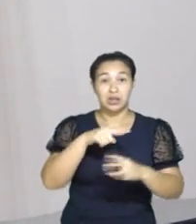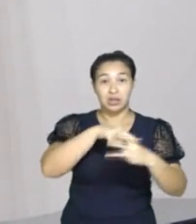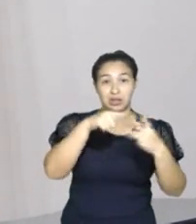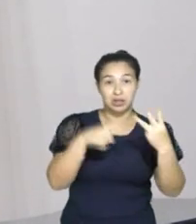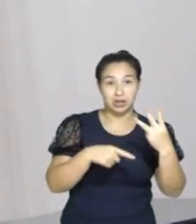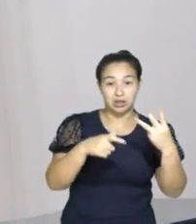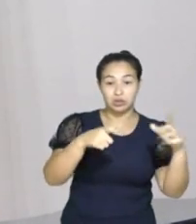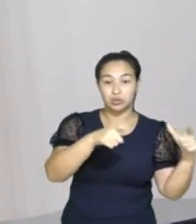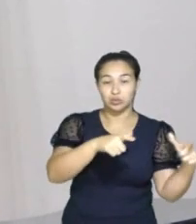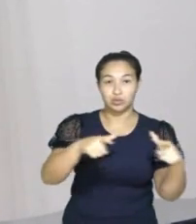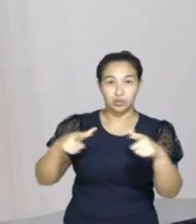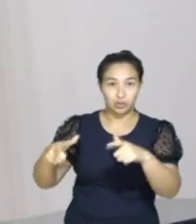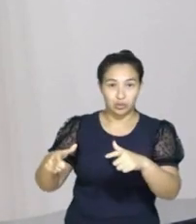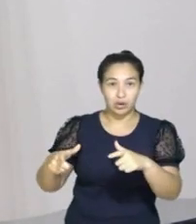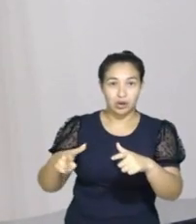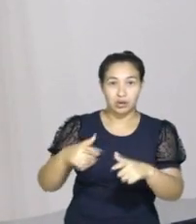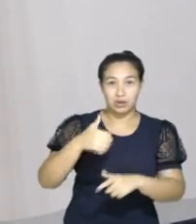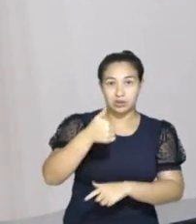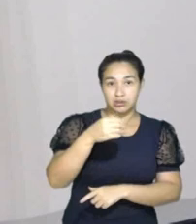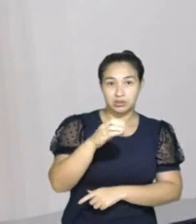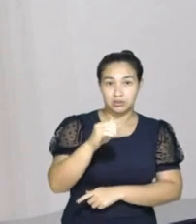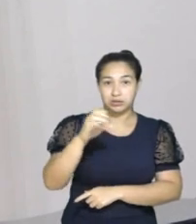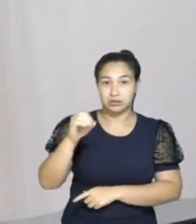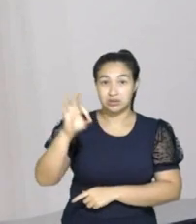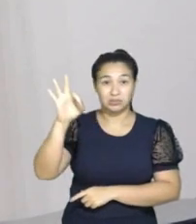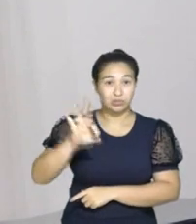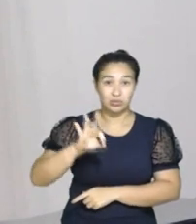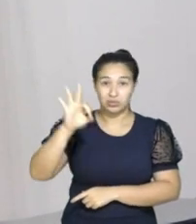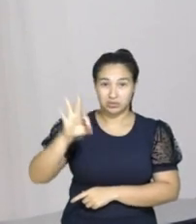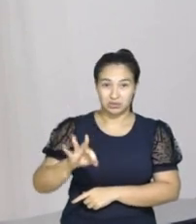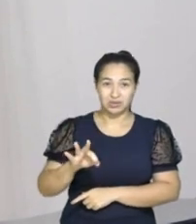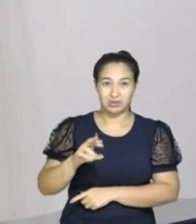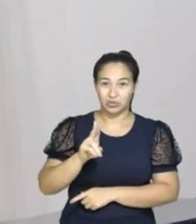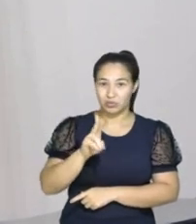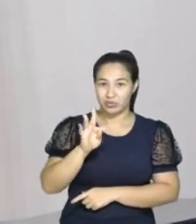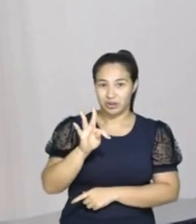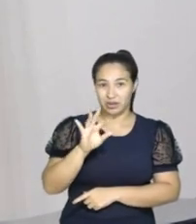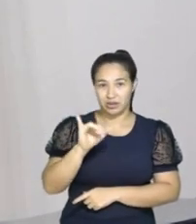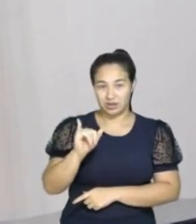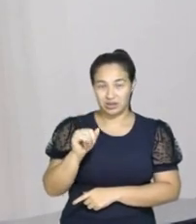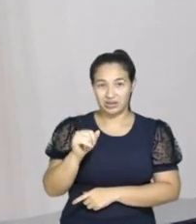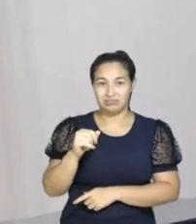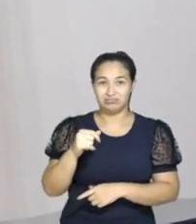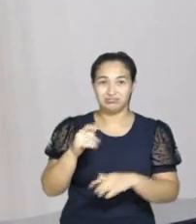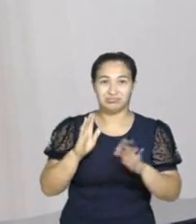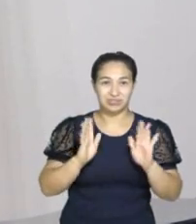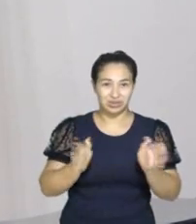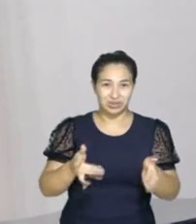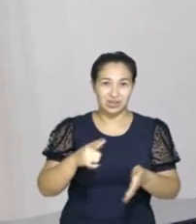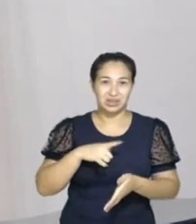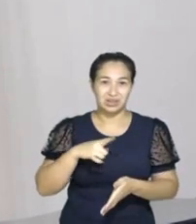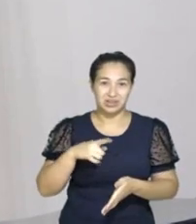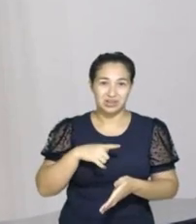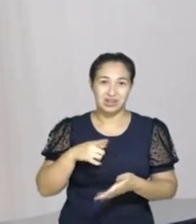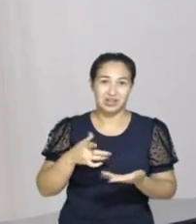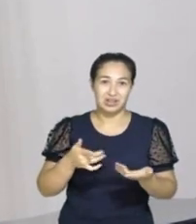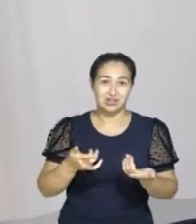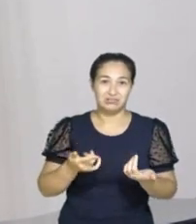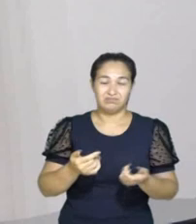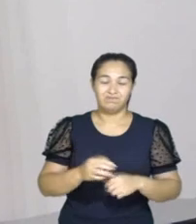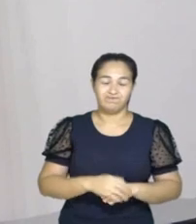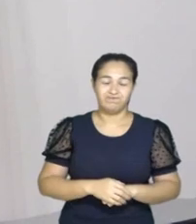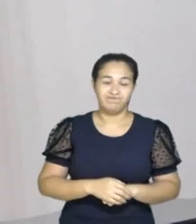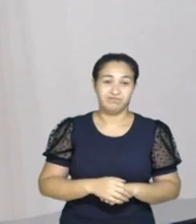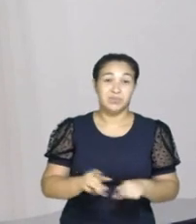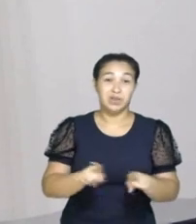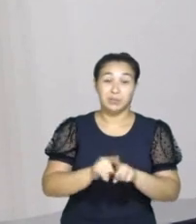macrorregiões com 100% dos leitos de UTI ocupados outras é quase na sua ocupação